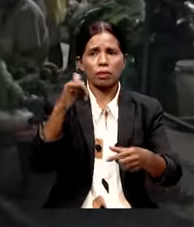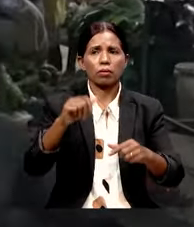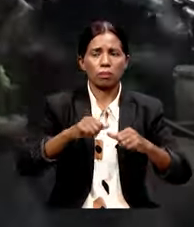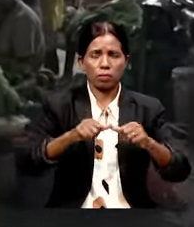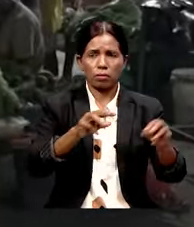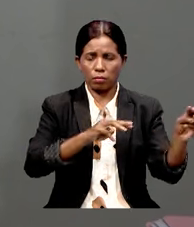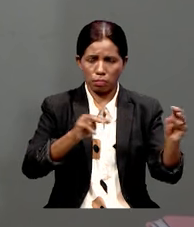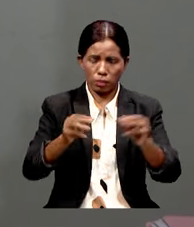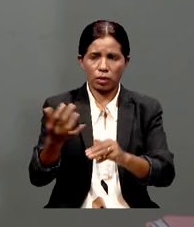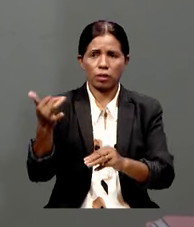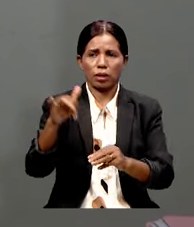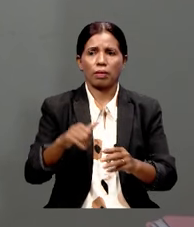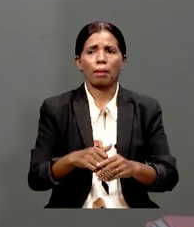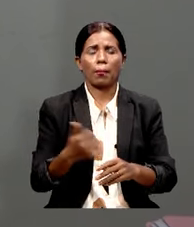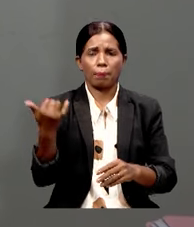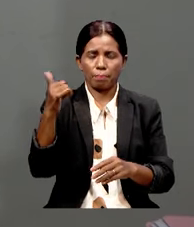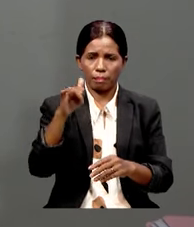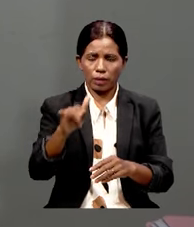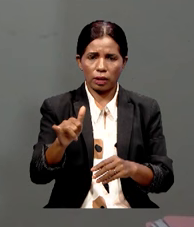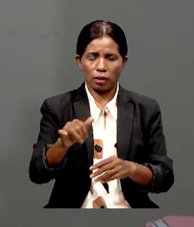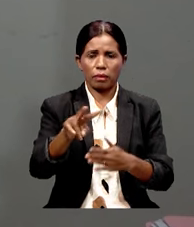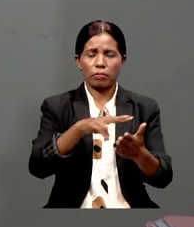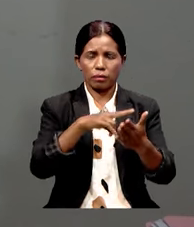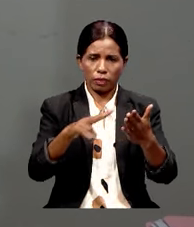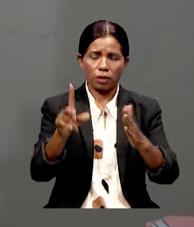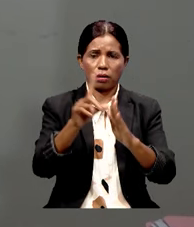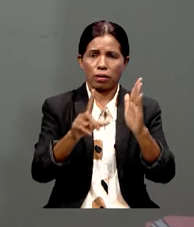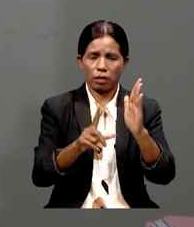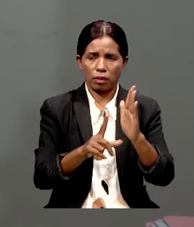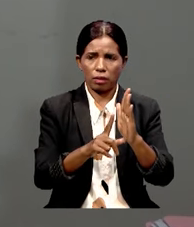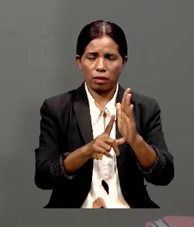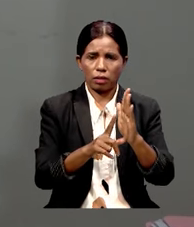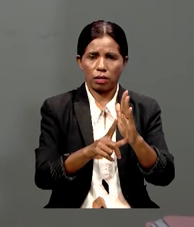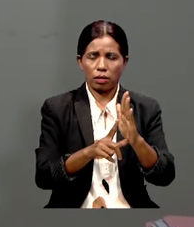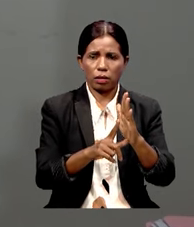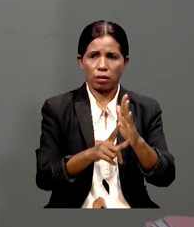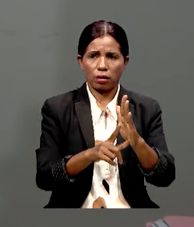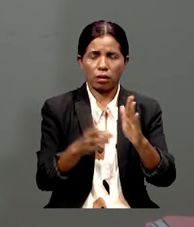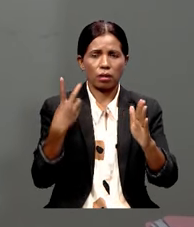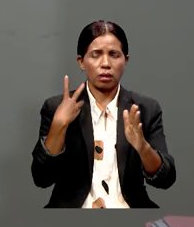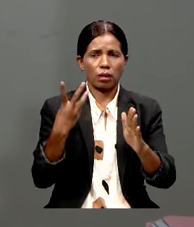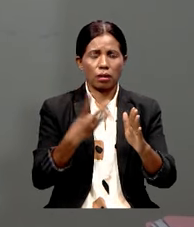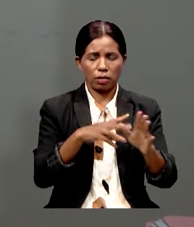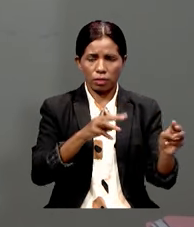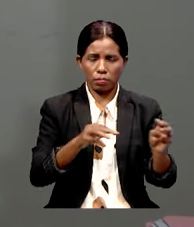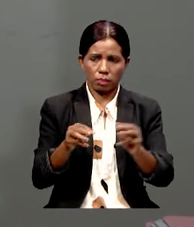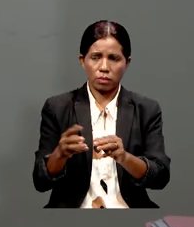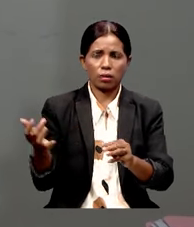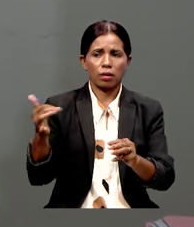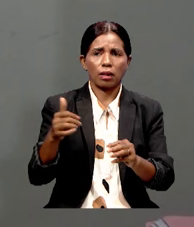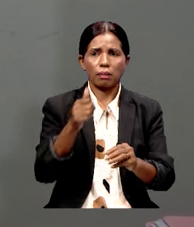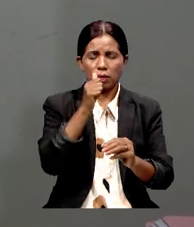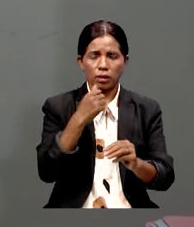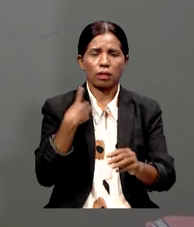sira, sira nebe piola, nebe recusa a minha orientação at muda sai, paciência,